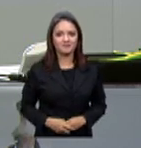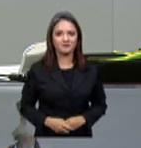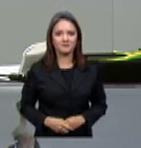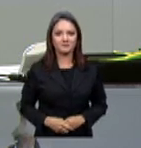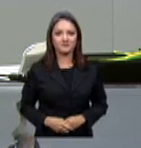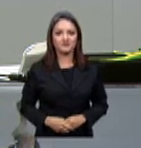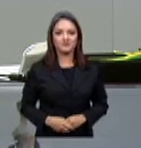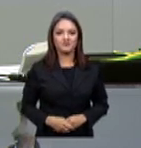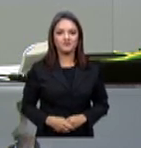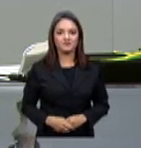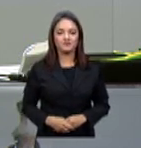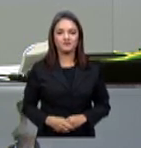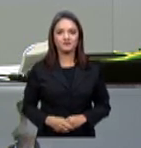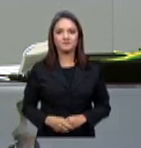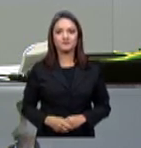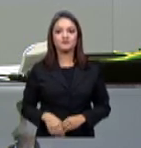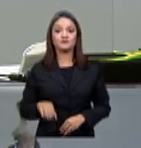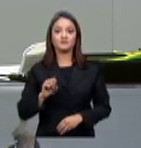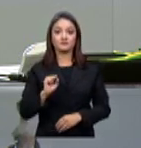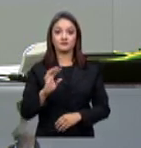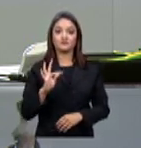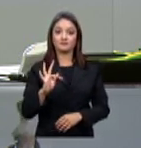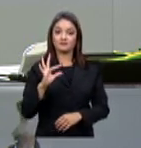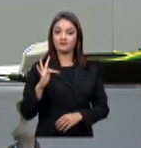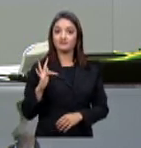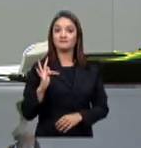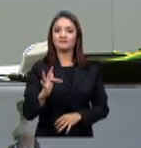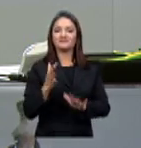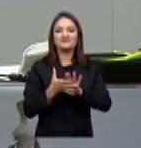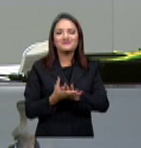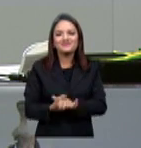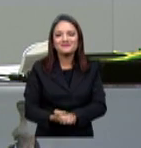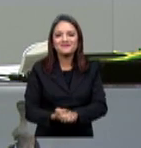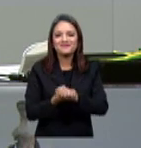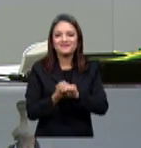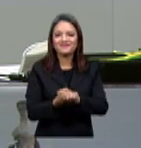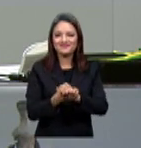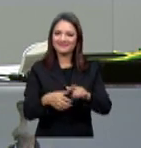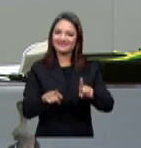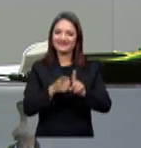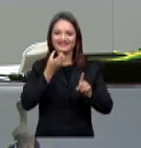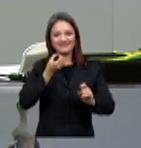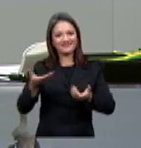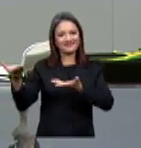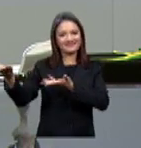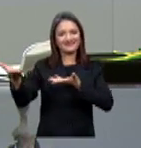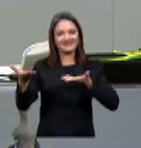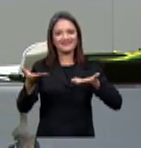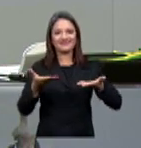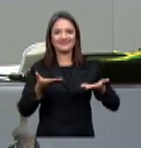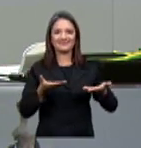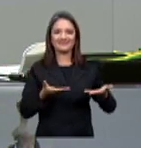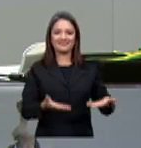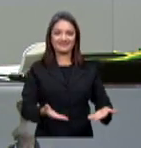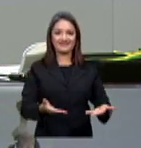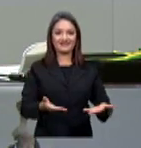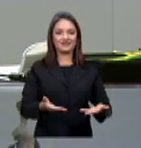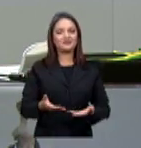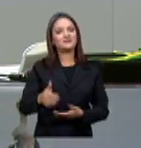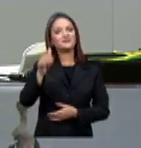o Supremo Tribunal Federal saúde e dá boas-vindas as ilustres